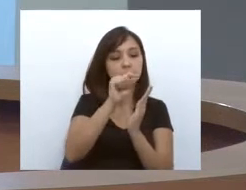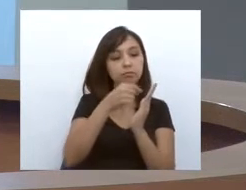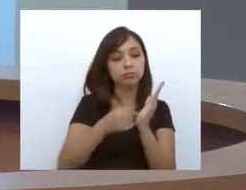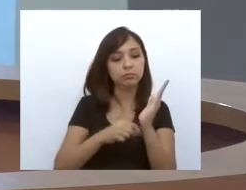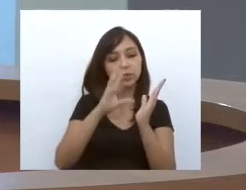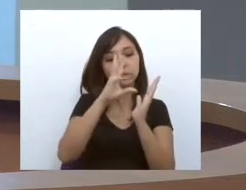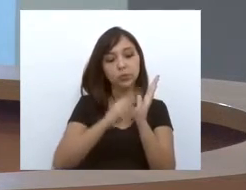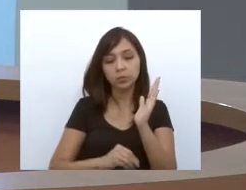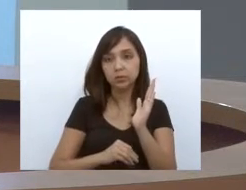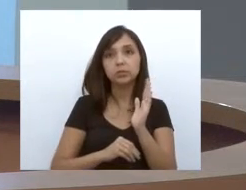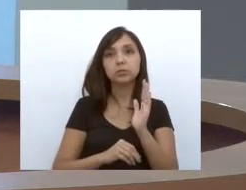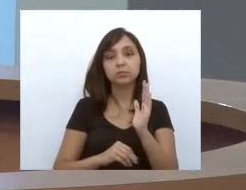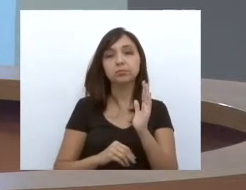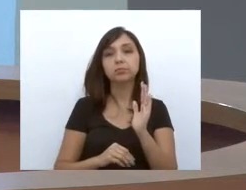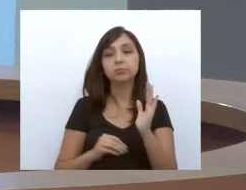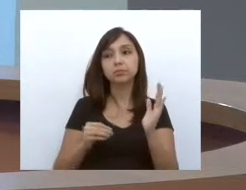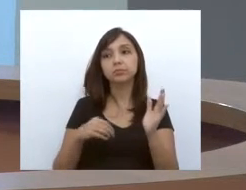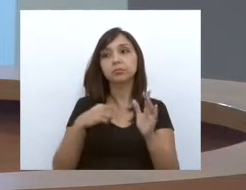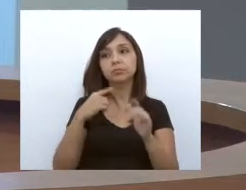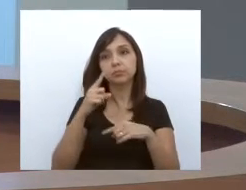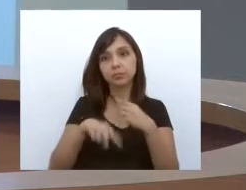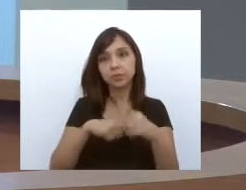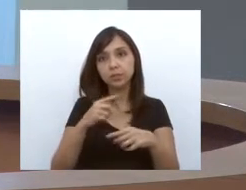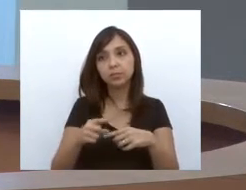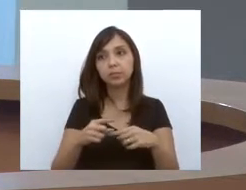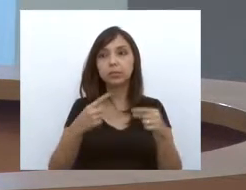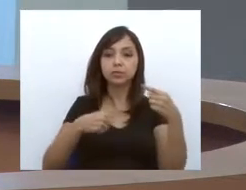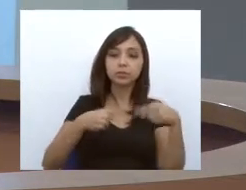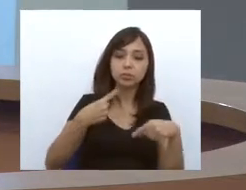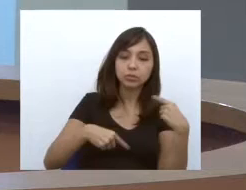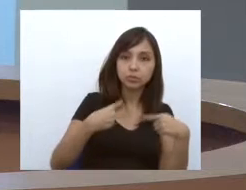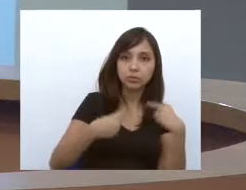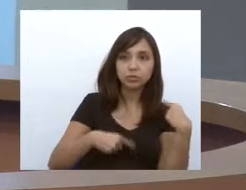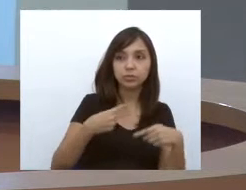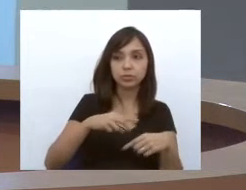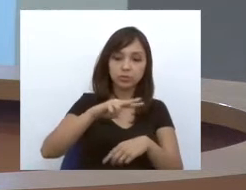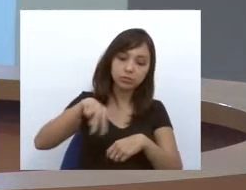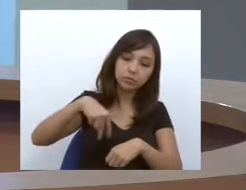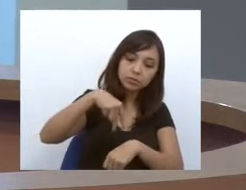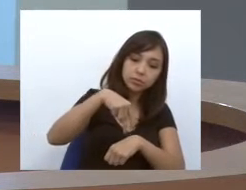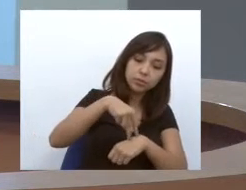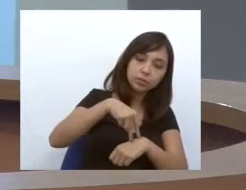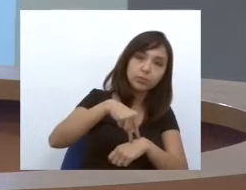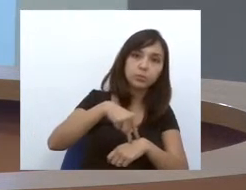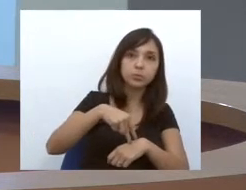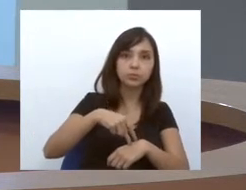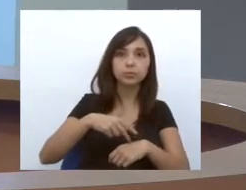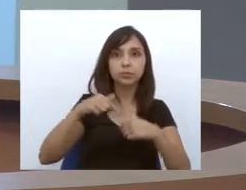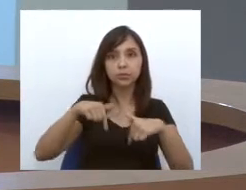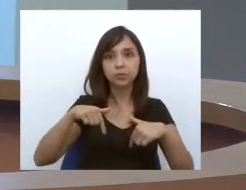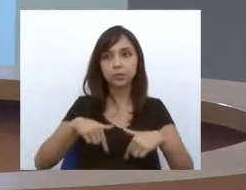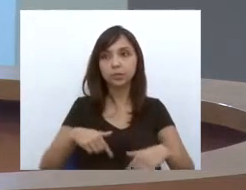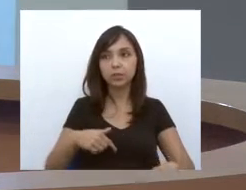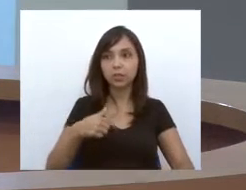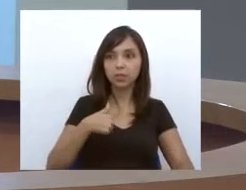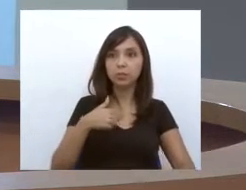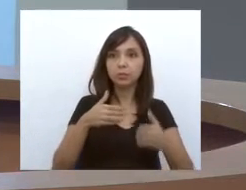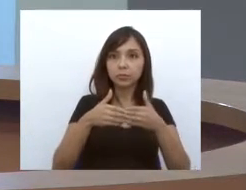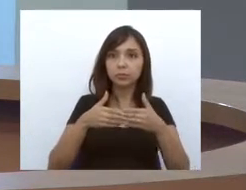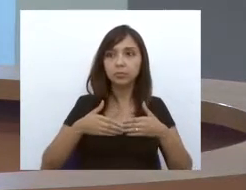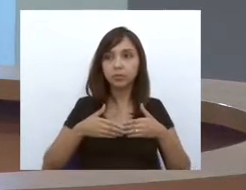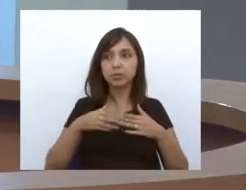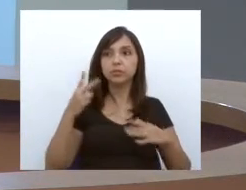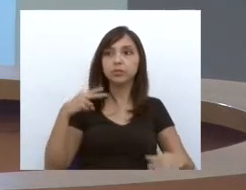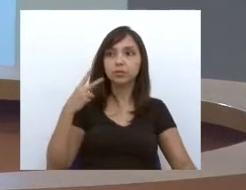pauta. E após as discussões do uso da tribuna livre, tá? Eu vou pedir, conversar